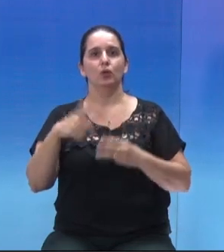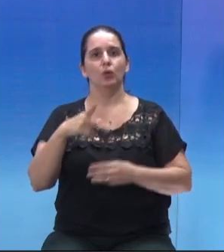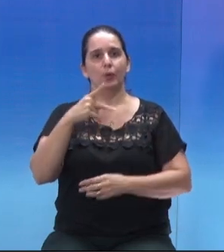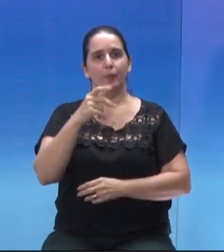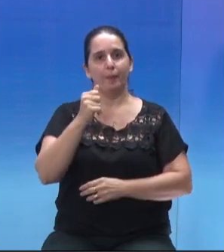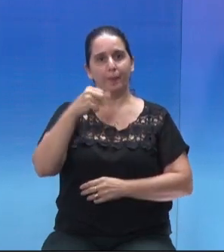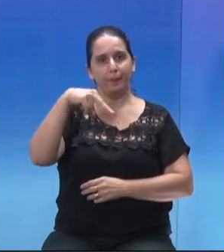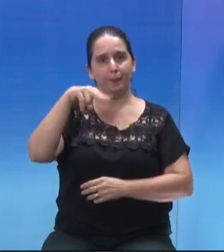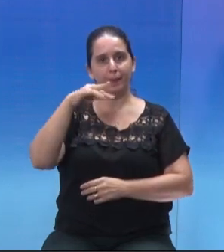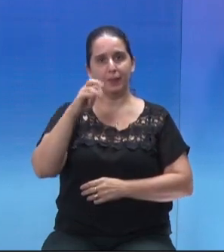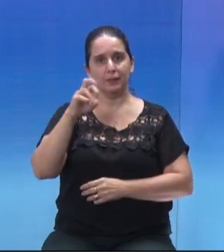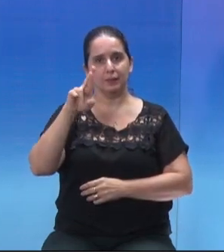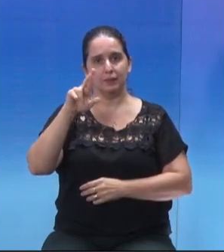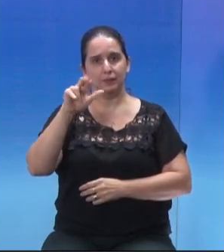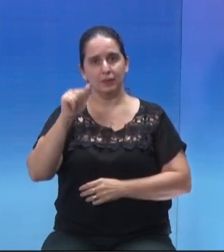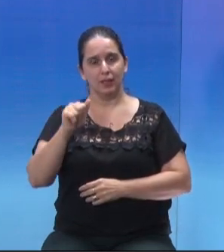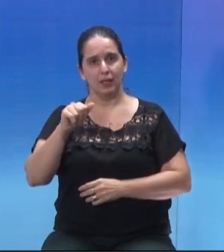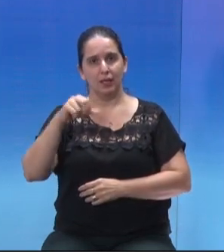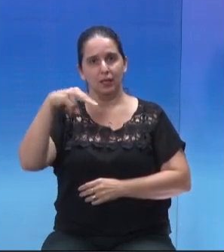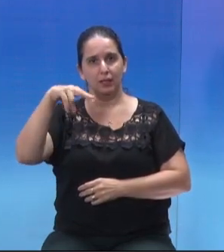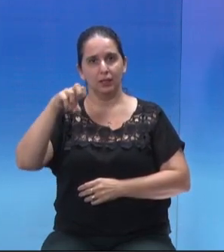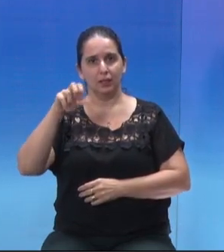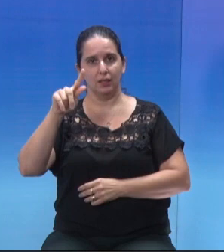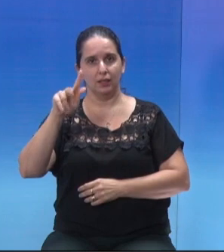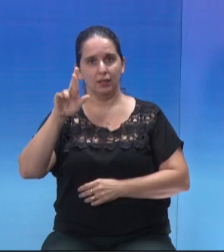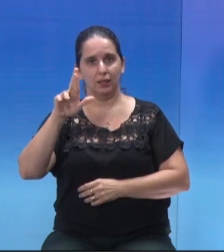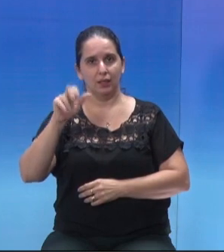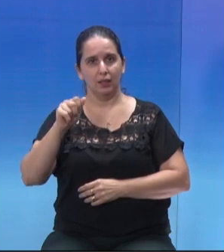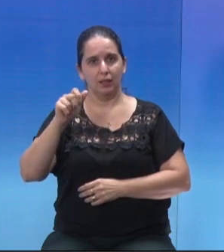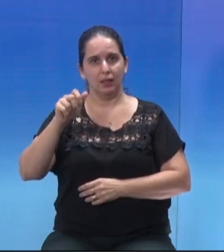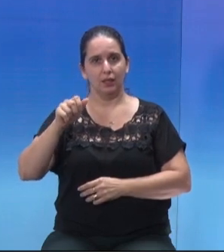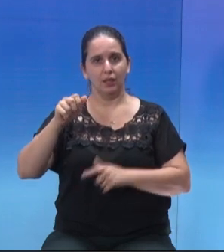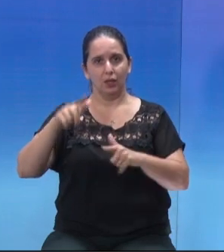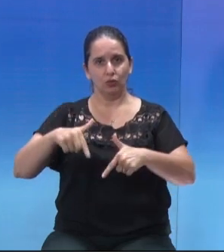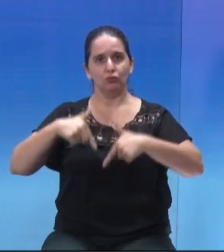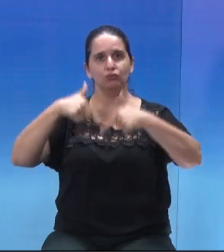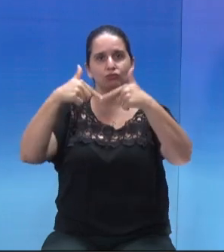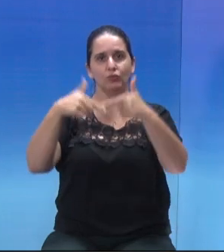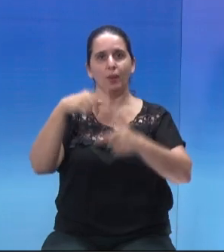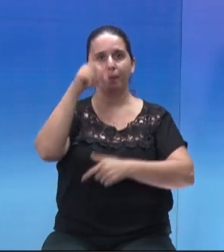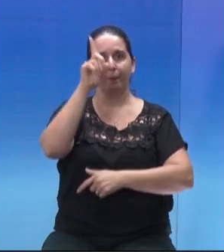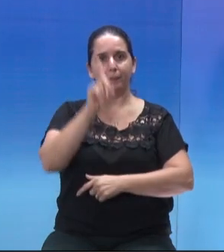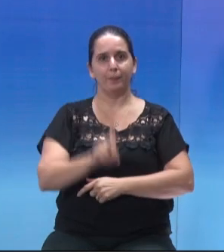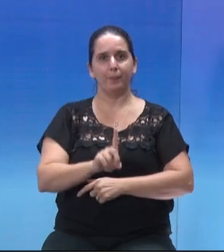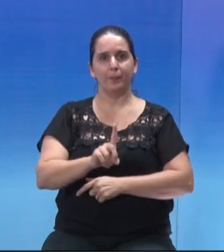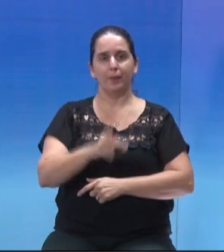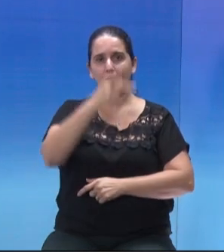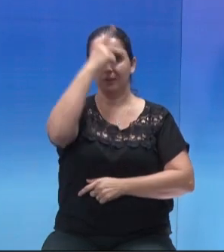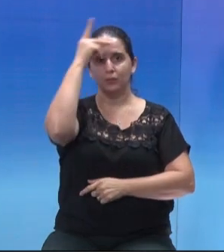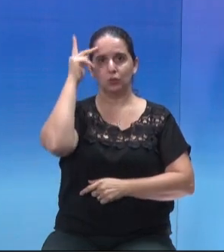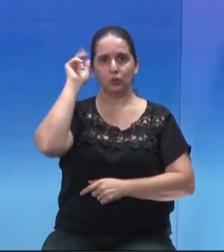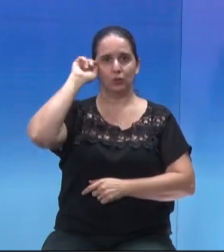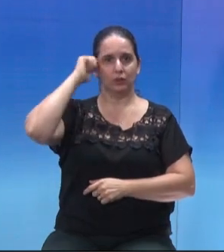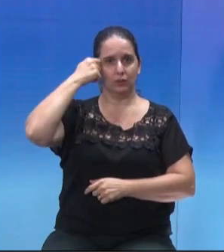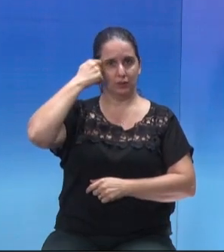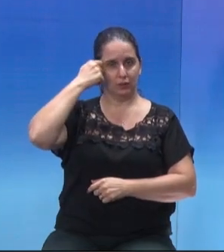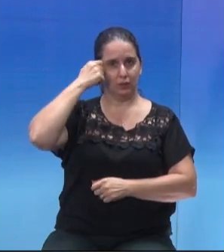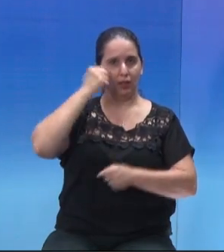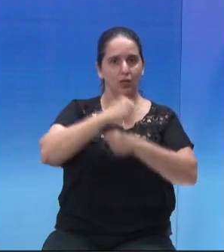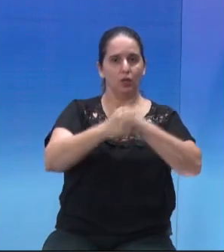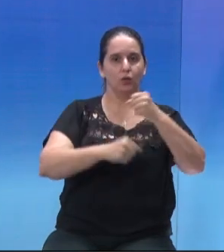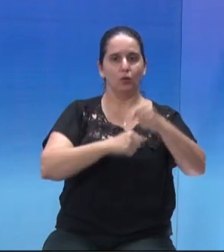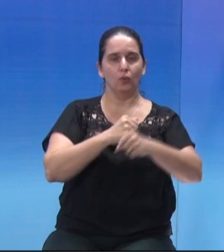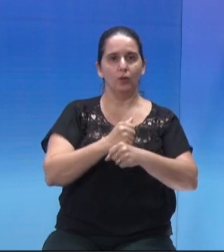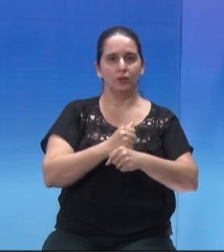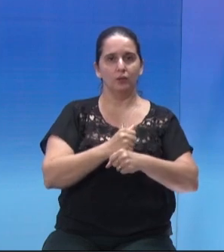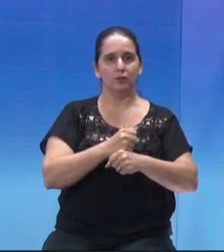eles lutavam pelos direitos civis dos negros nos Estados Unidos. Década de 60, década de 50, tá bom? Só para